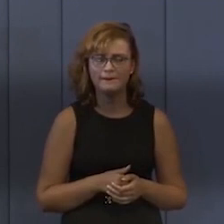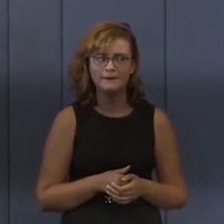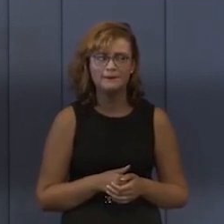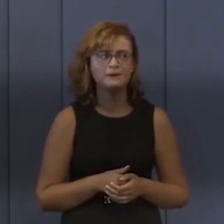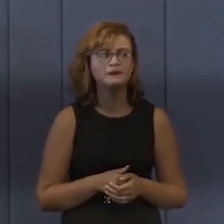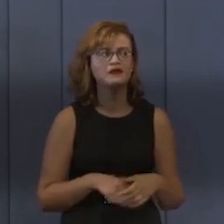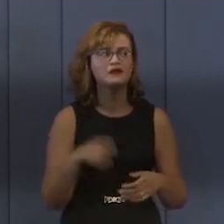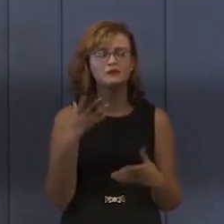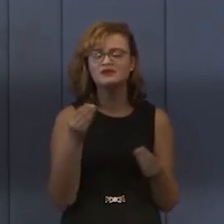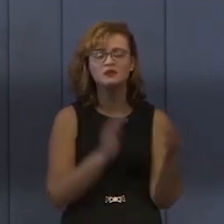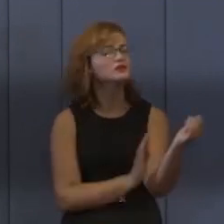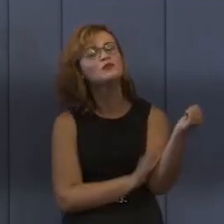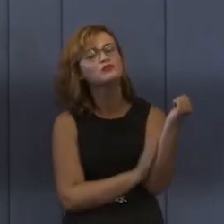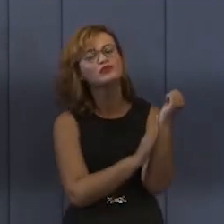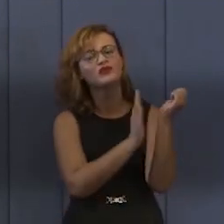Tamanha